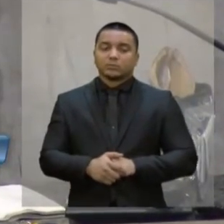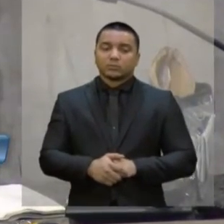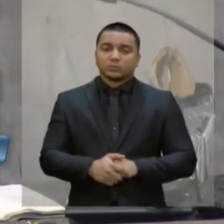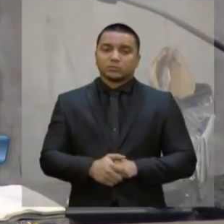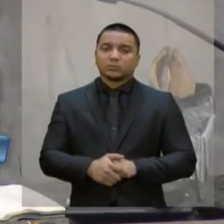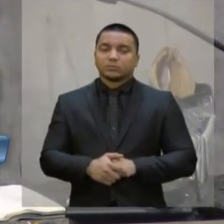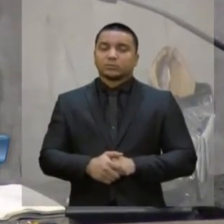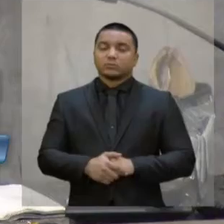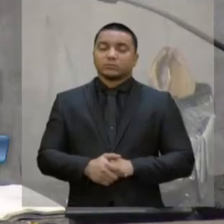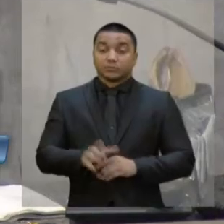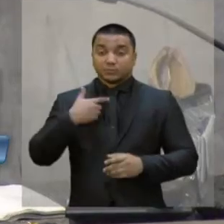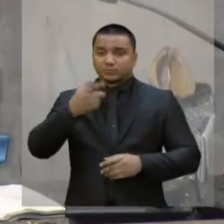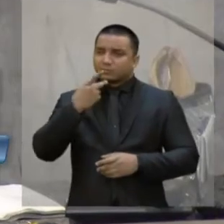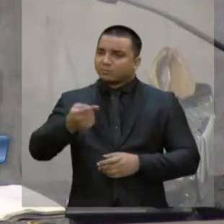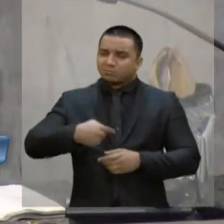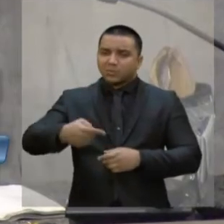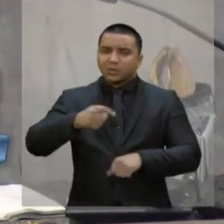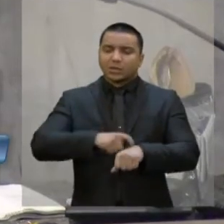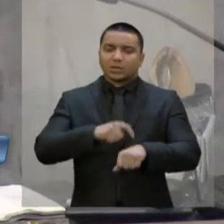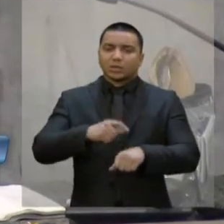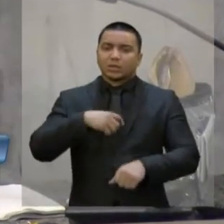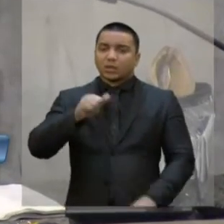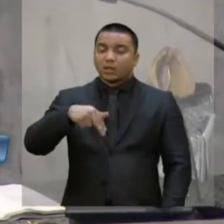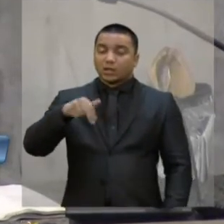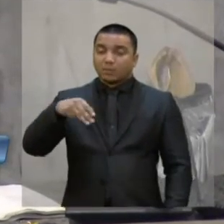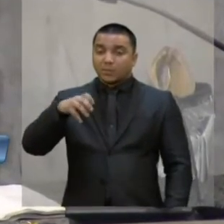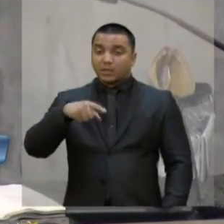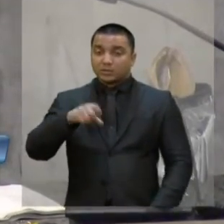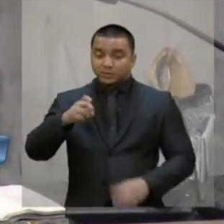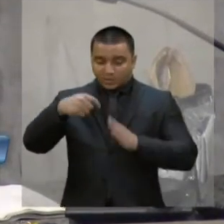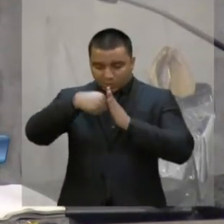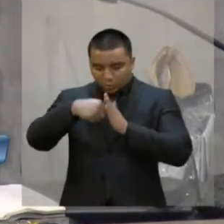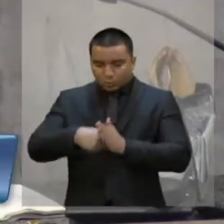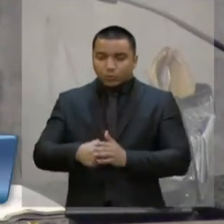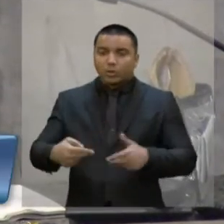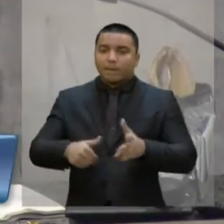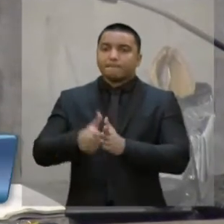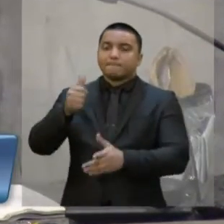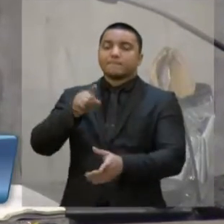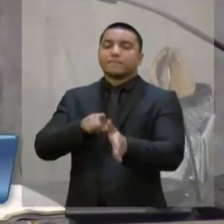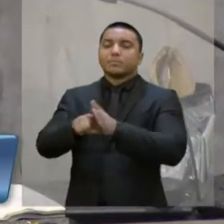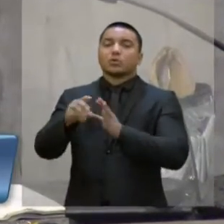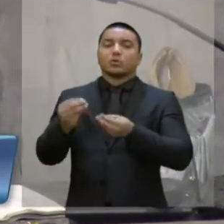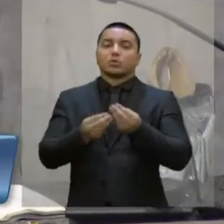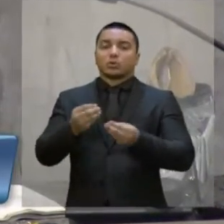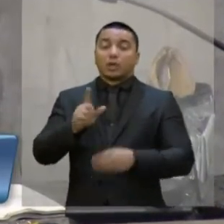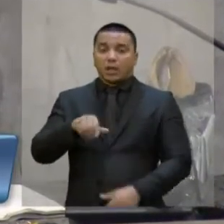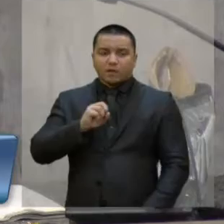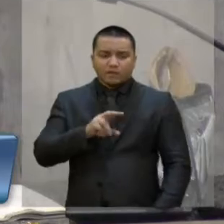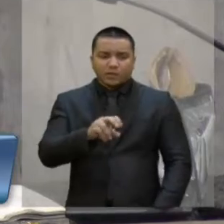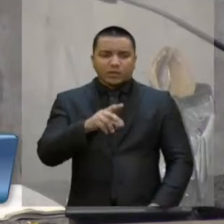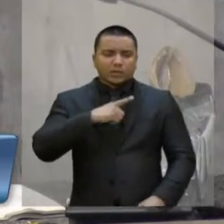senhora domina. Inclusive a senhora me ensinou que na anamnese dos hematologistas, a primeira pergunta é sobre a exposição a agrotóxicos.